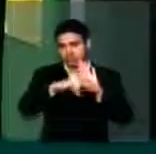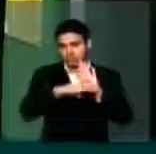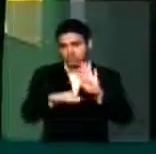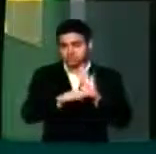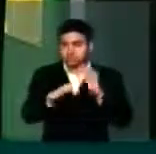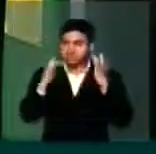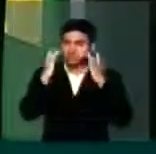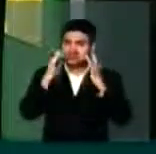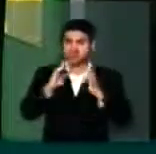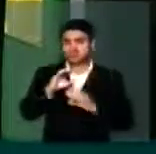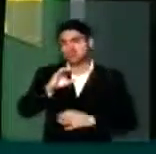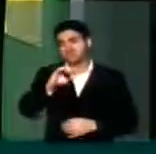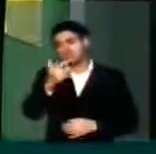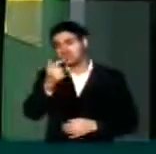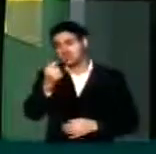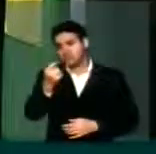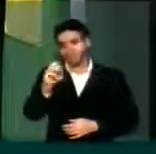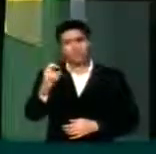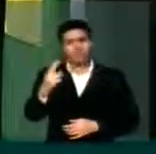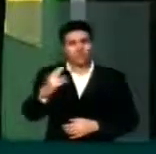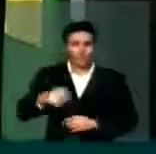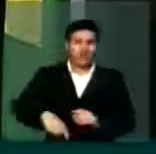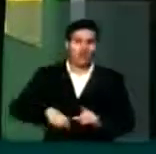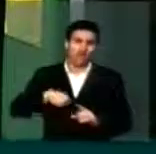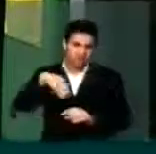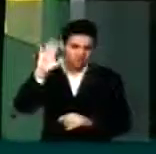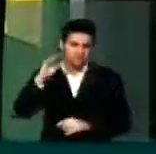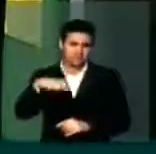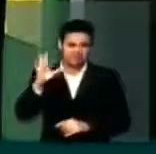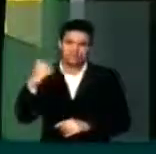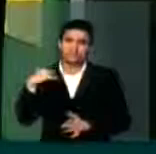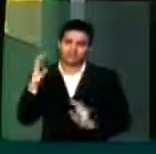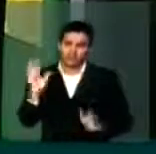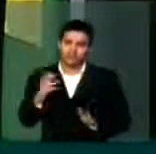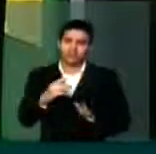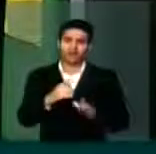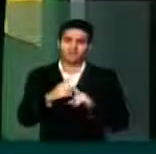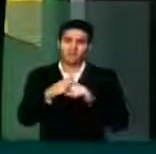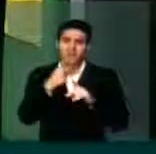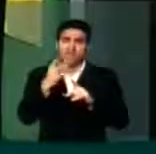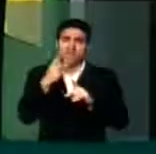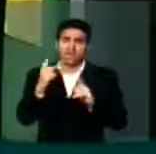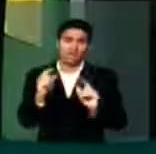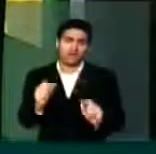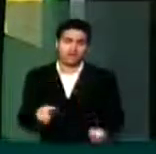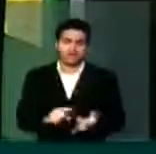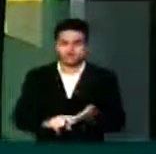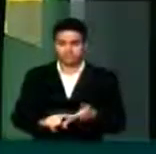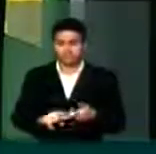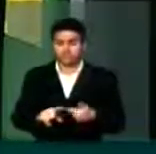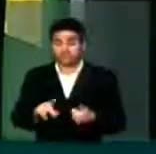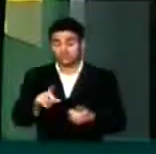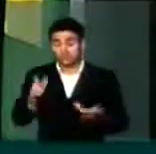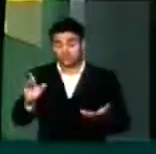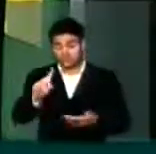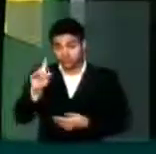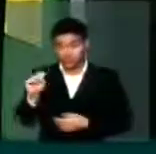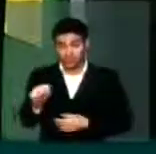ou mais vezes eu já tive a honra de falar aqui, Benedita da Silva, nesse